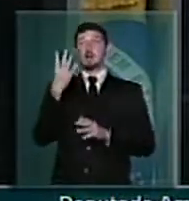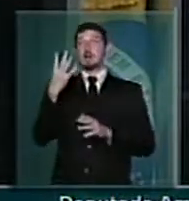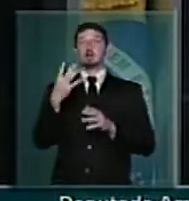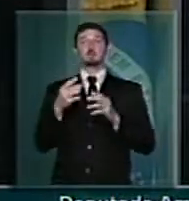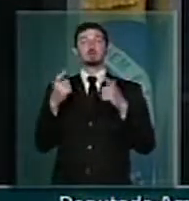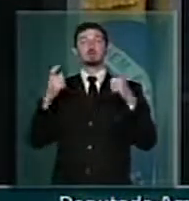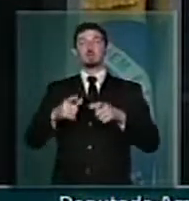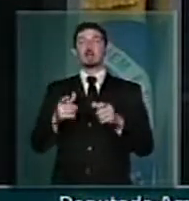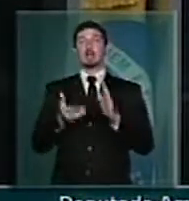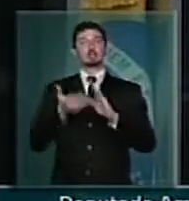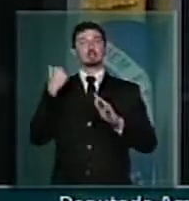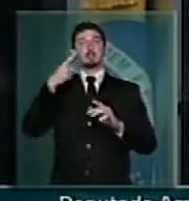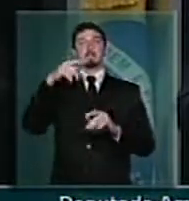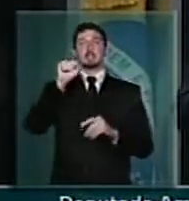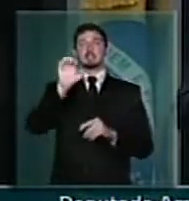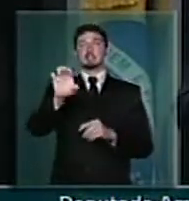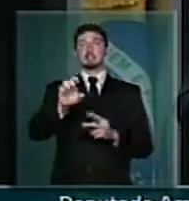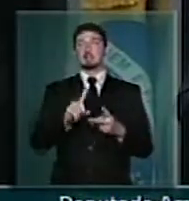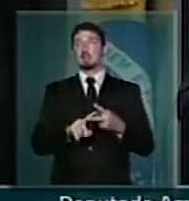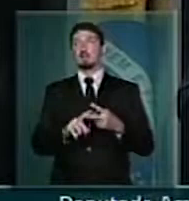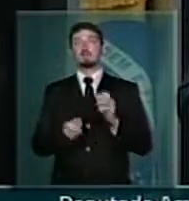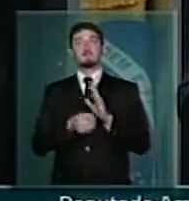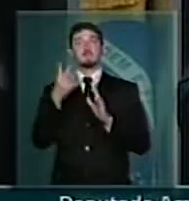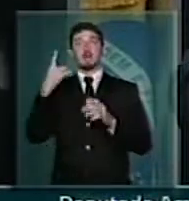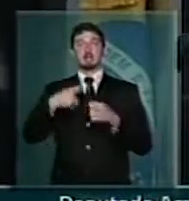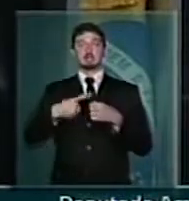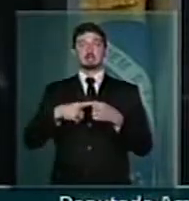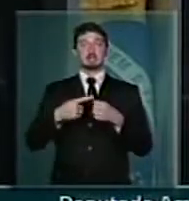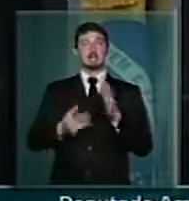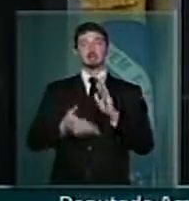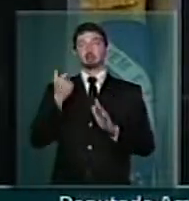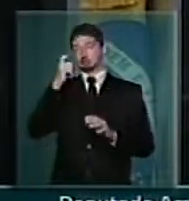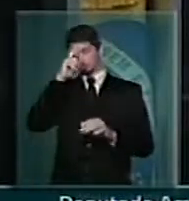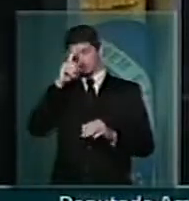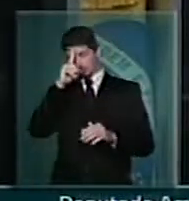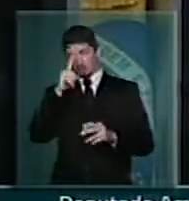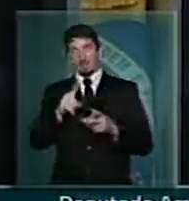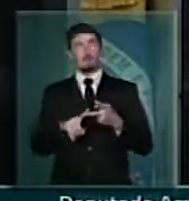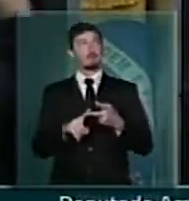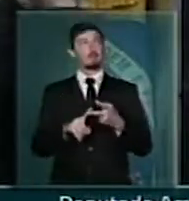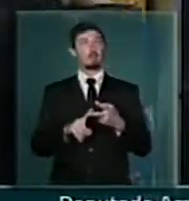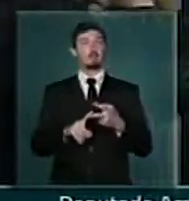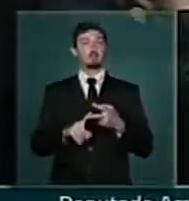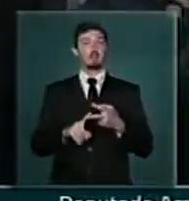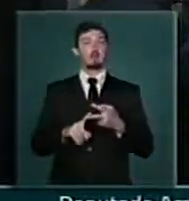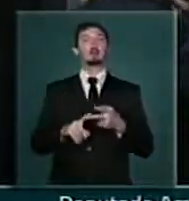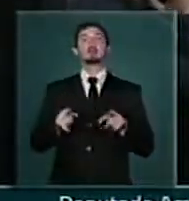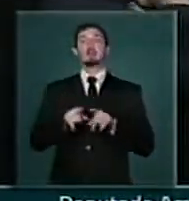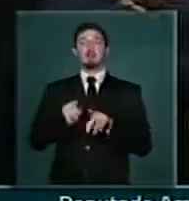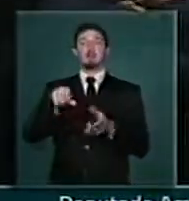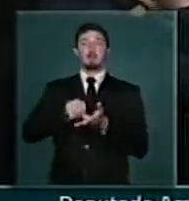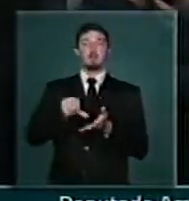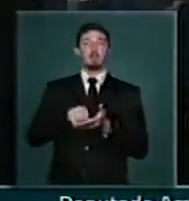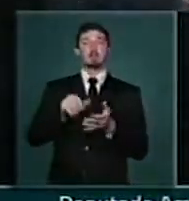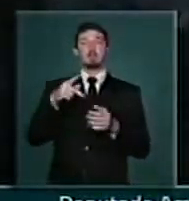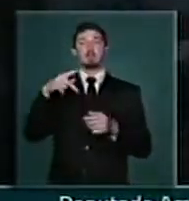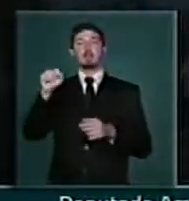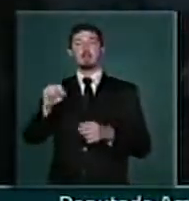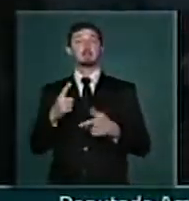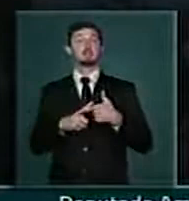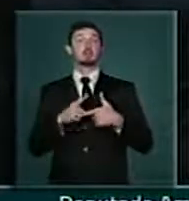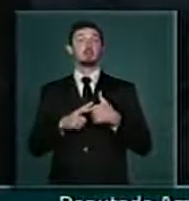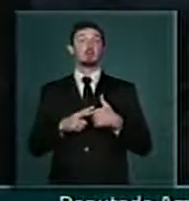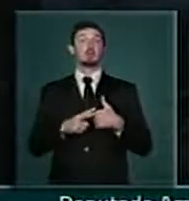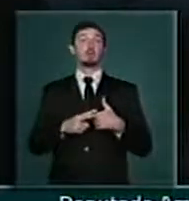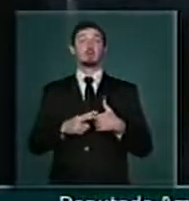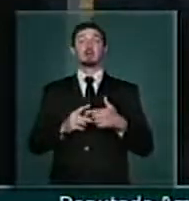PSF, muitos municípios deixam de implantar CEL, muitos municípios deixam de implantar CAP, Padre João, porque já estão na lei